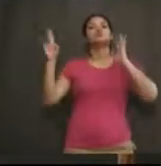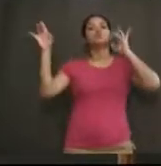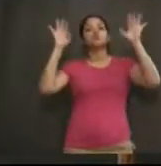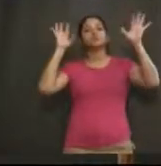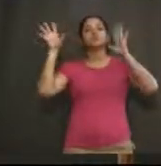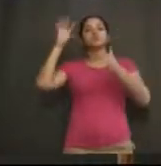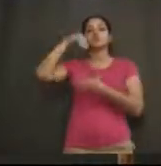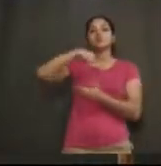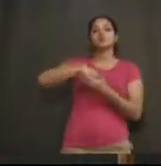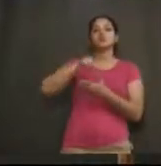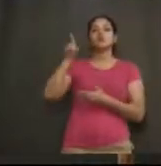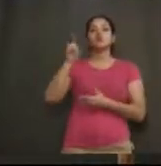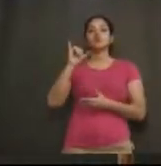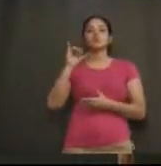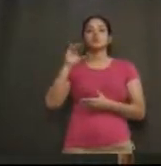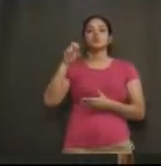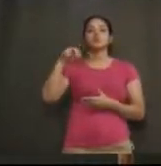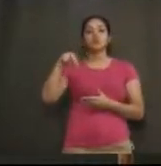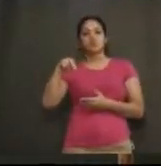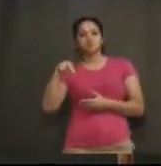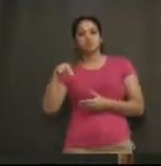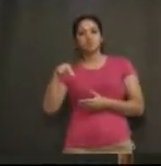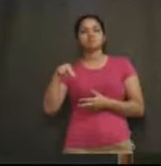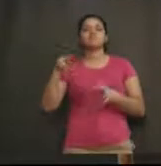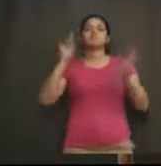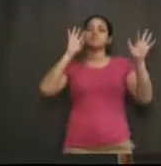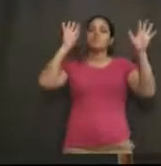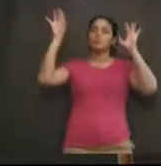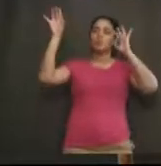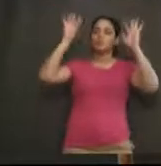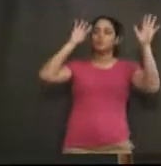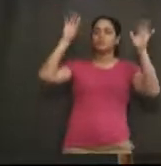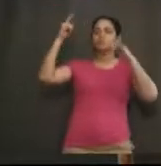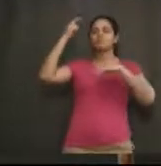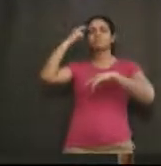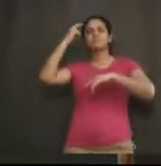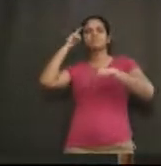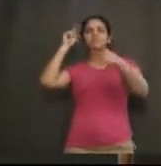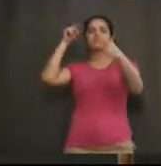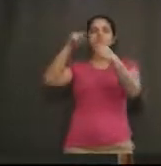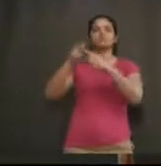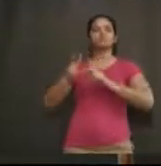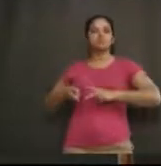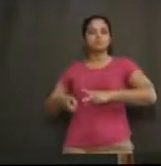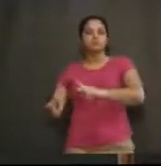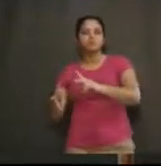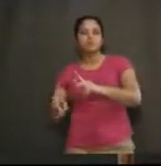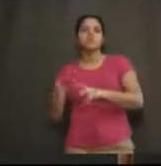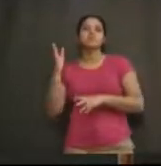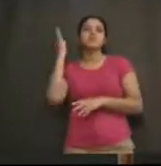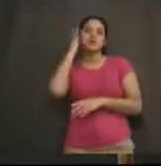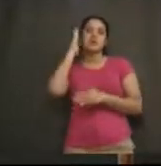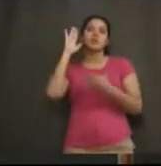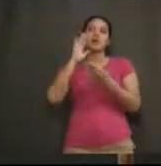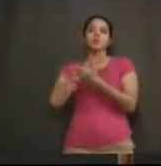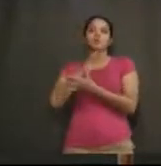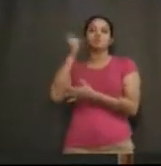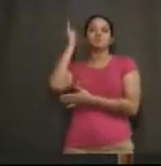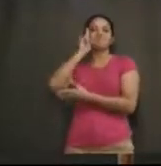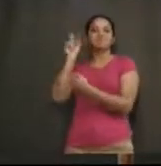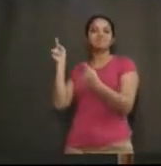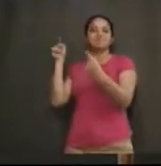Naturais continua sonhando, e sonhos, tem alguns sonhos que a gente nem sempre conta que se realiza, mas tem sonhos que a gente efetivamente vai